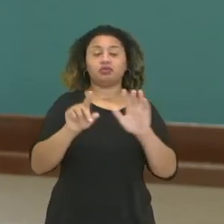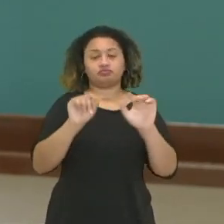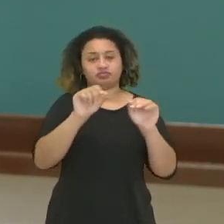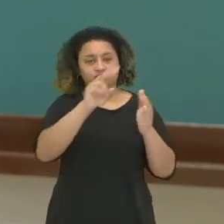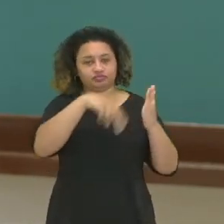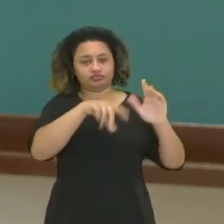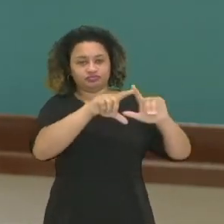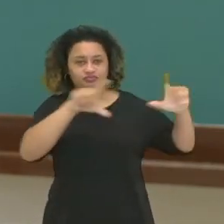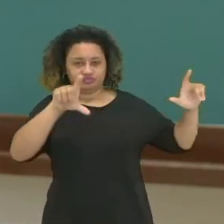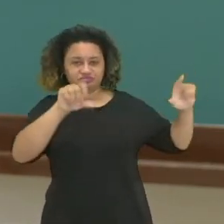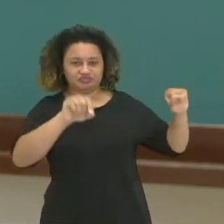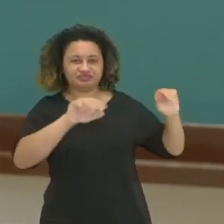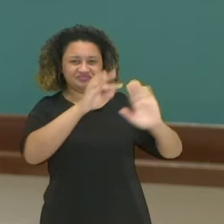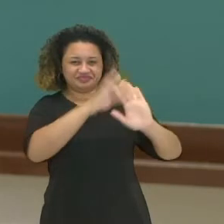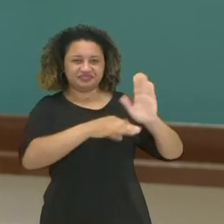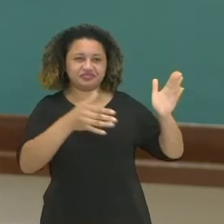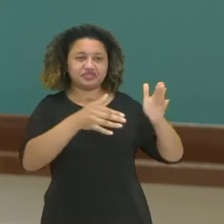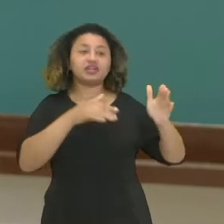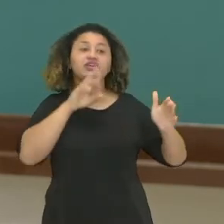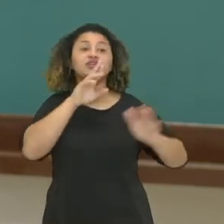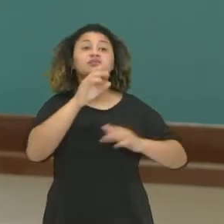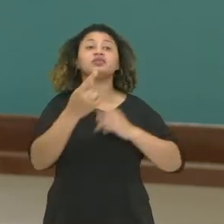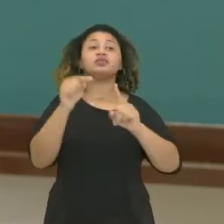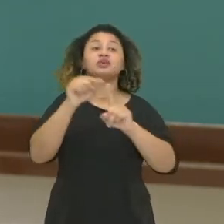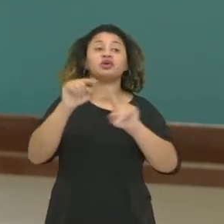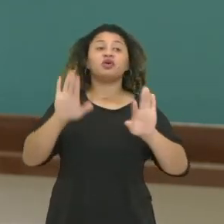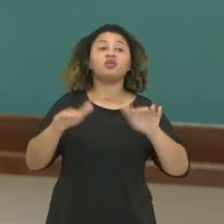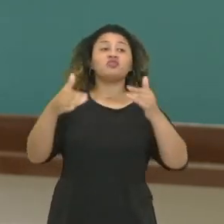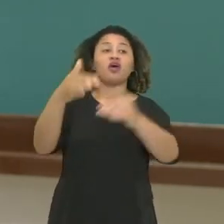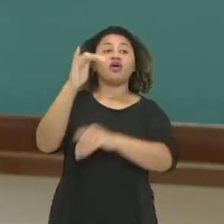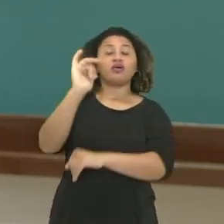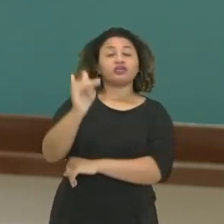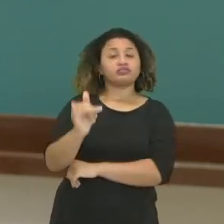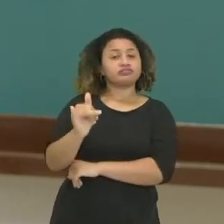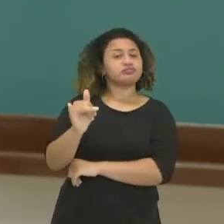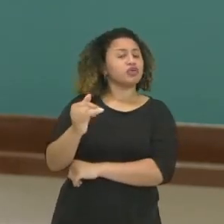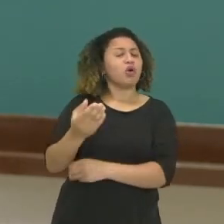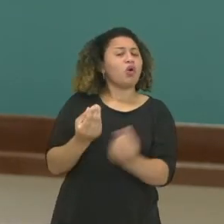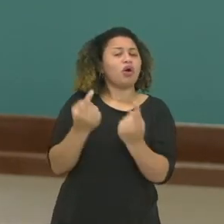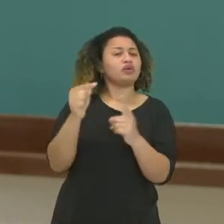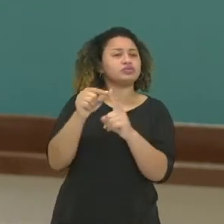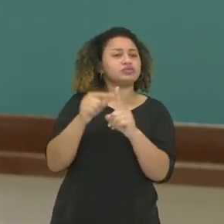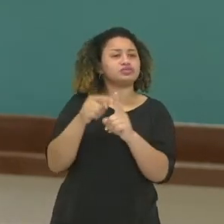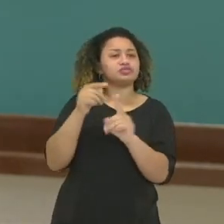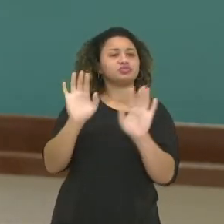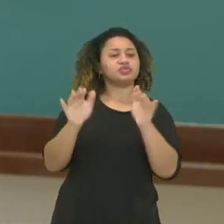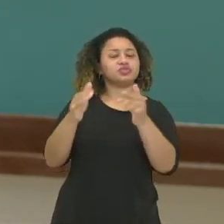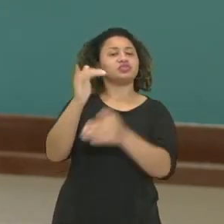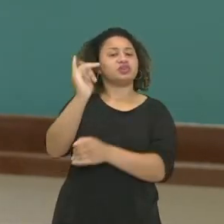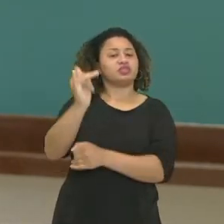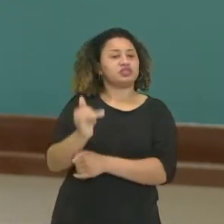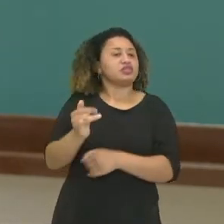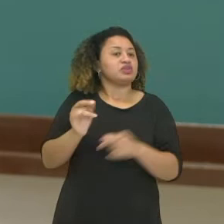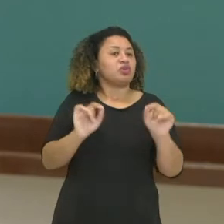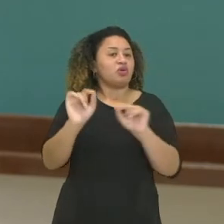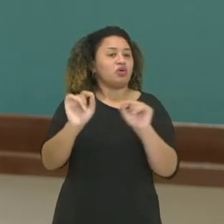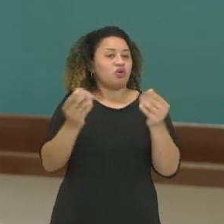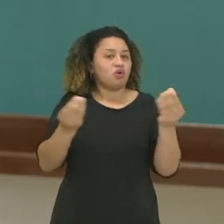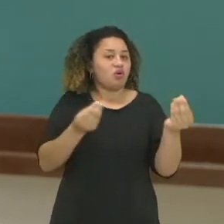lido, respondem que tipo de foco narrativo ele está estruturado. Então, este trecho,